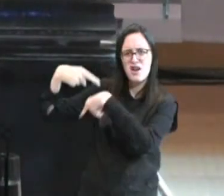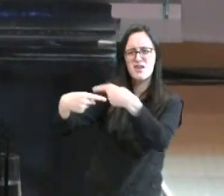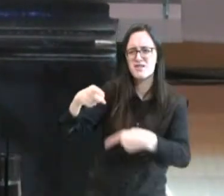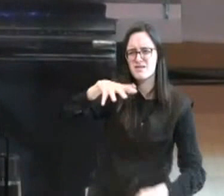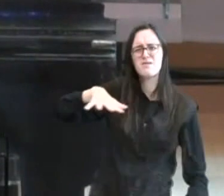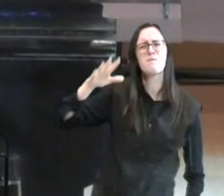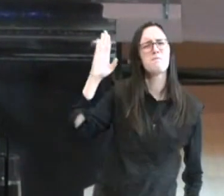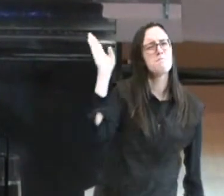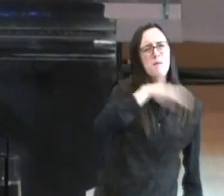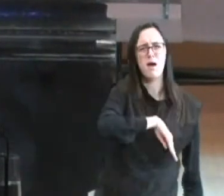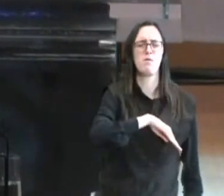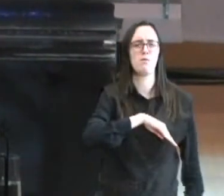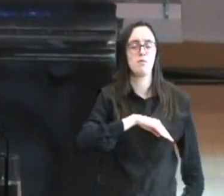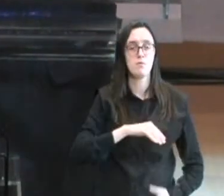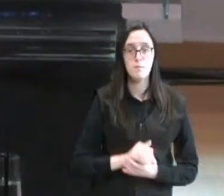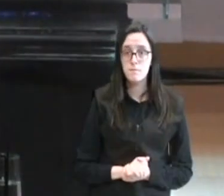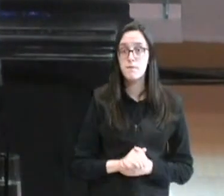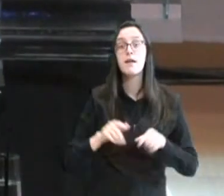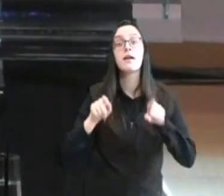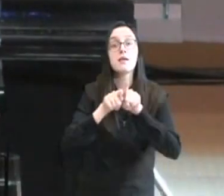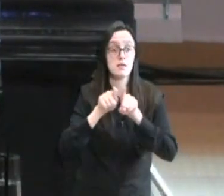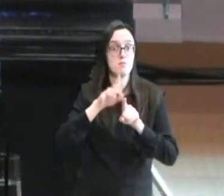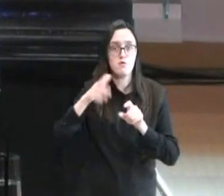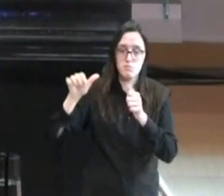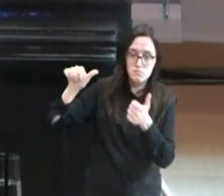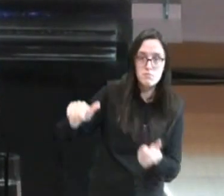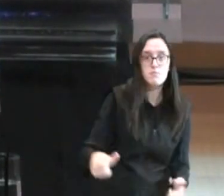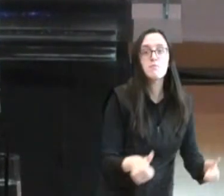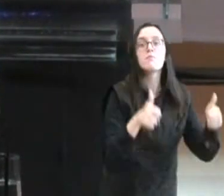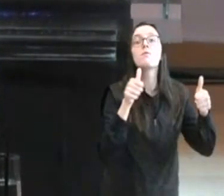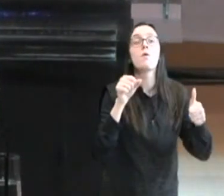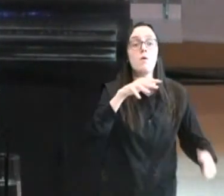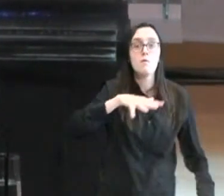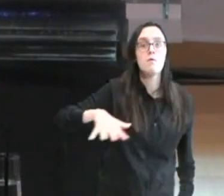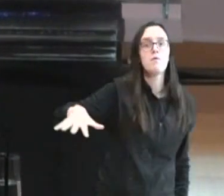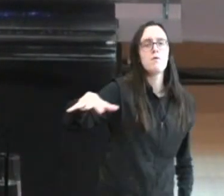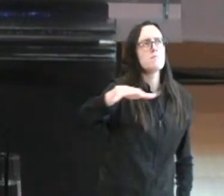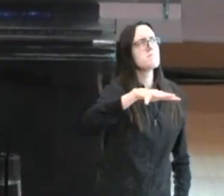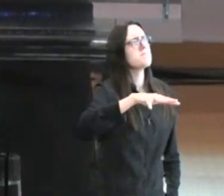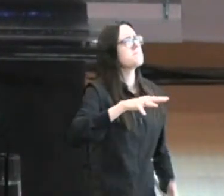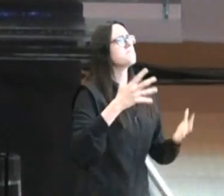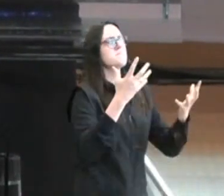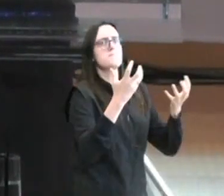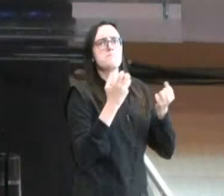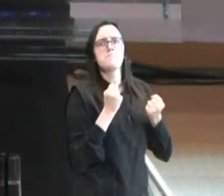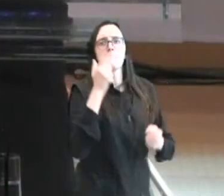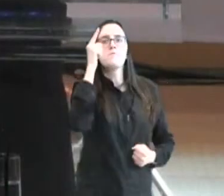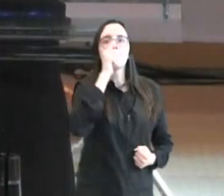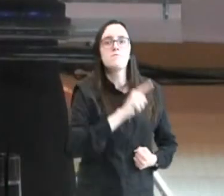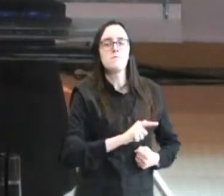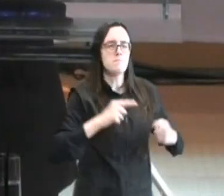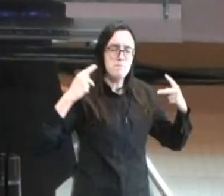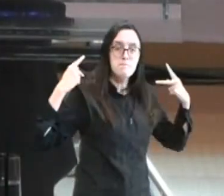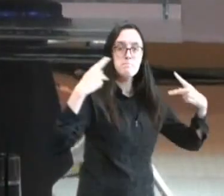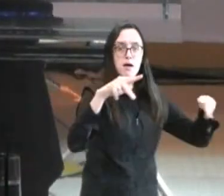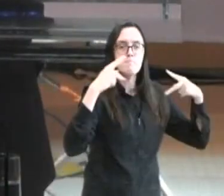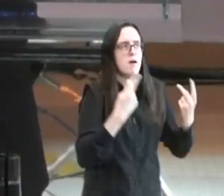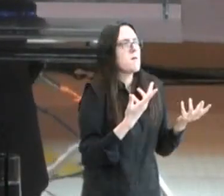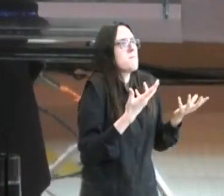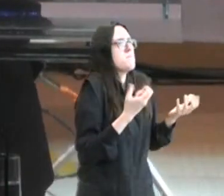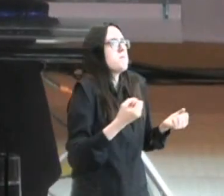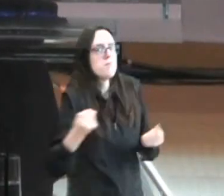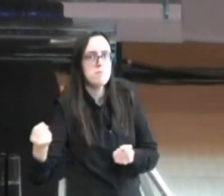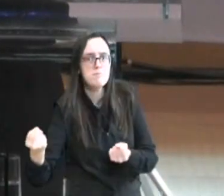perversa. De sorte que foram batizados os que de bom grado receberam a sua palavra, e